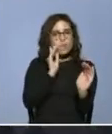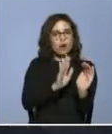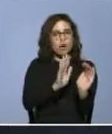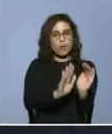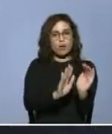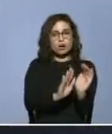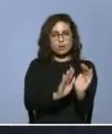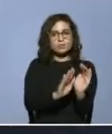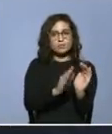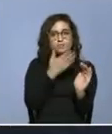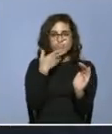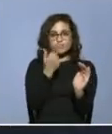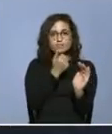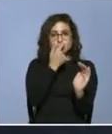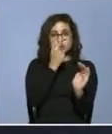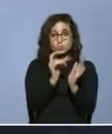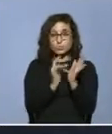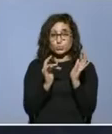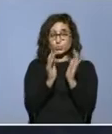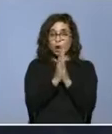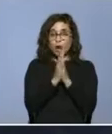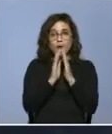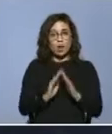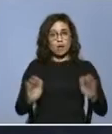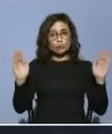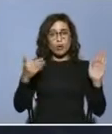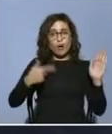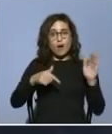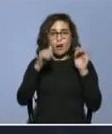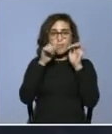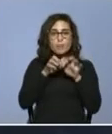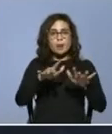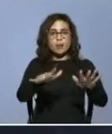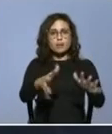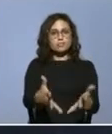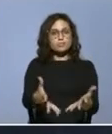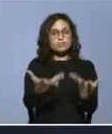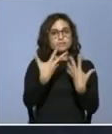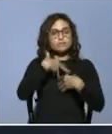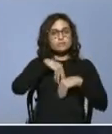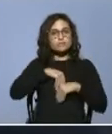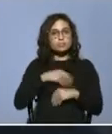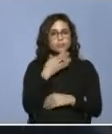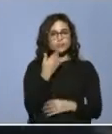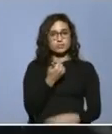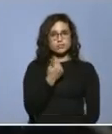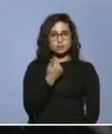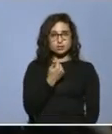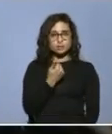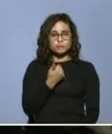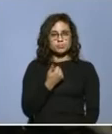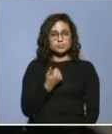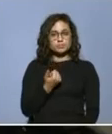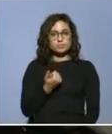anjos portadores da boa notícia, contagiemos tantos com esta beleza. Não